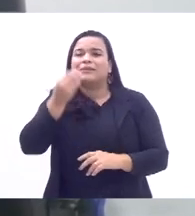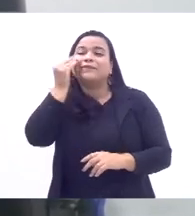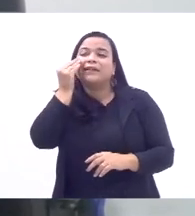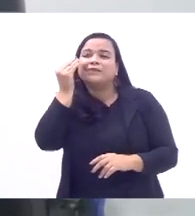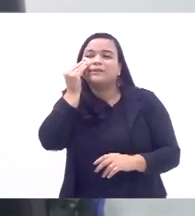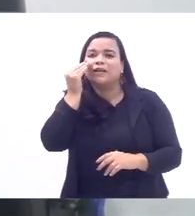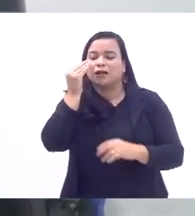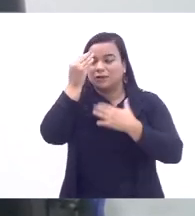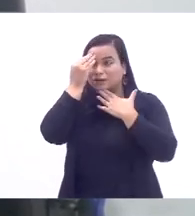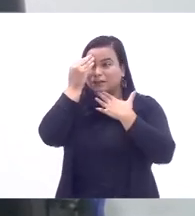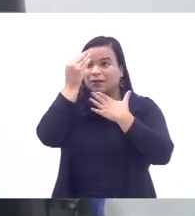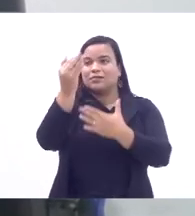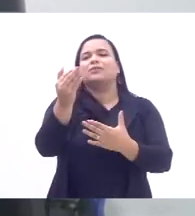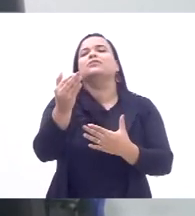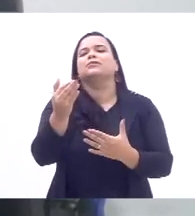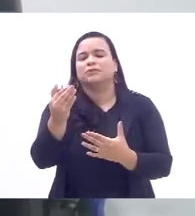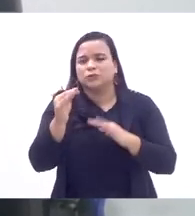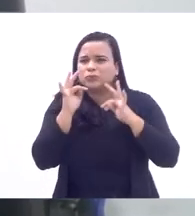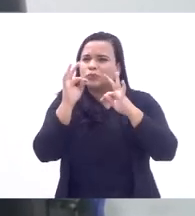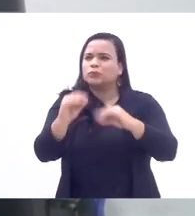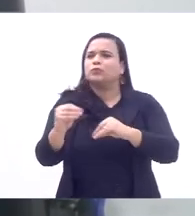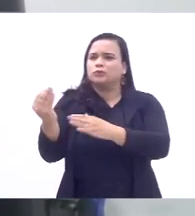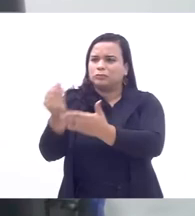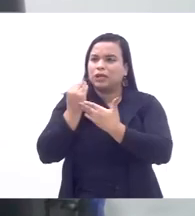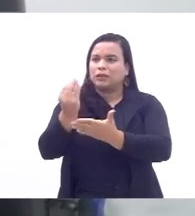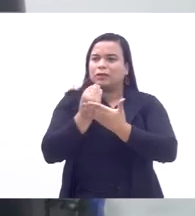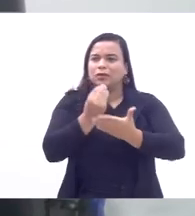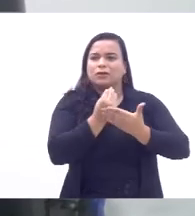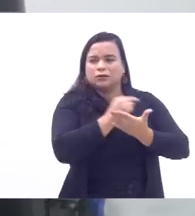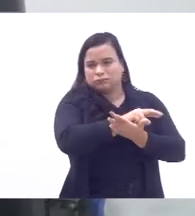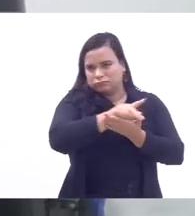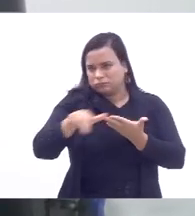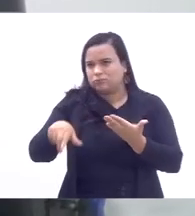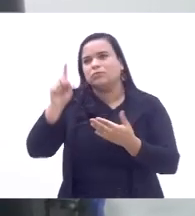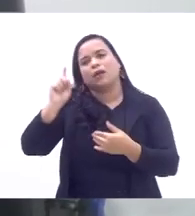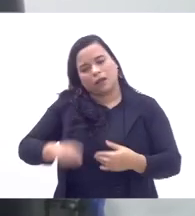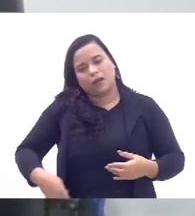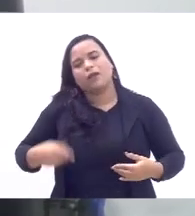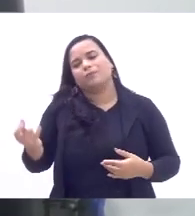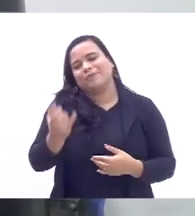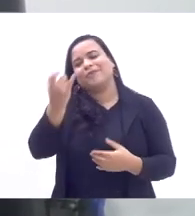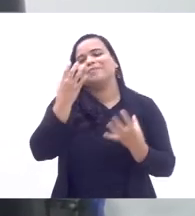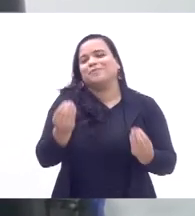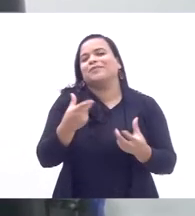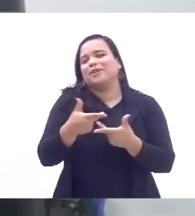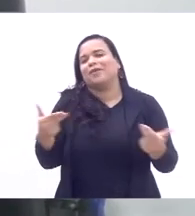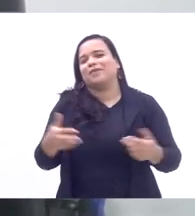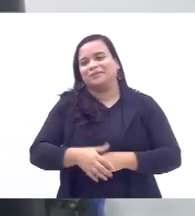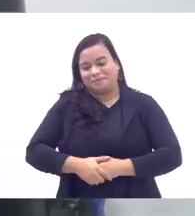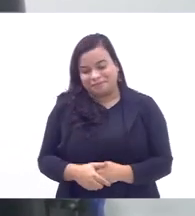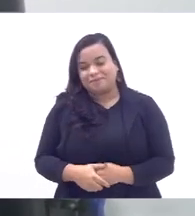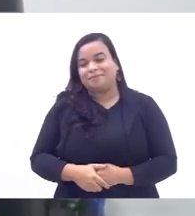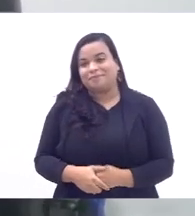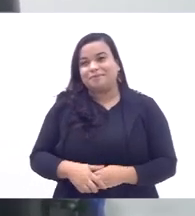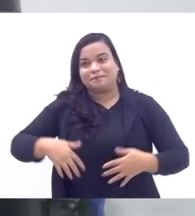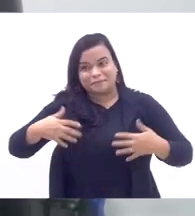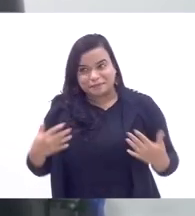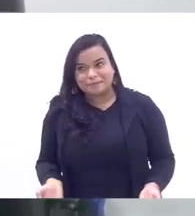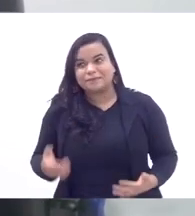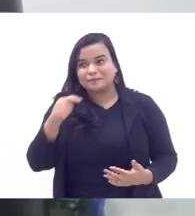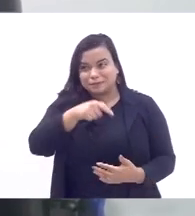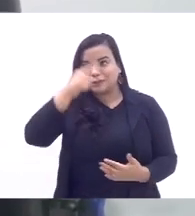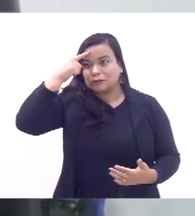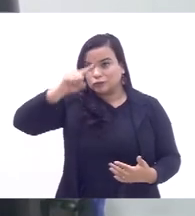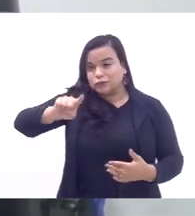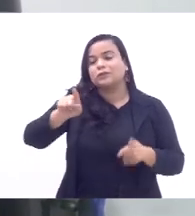pouco gratos a tudo que Orúmila nos proporciona, é muita coisa. Então, que esse dia, que